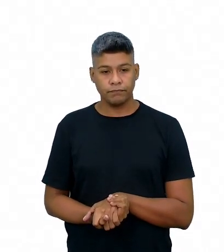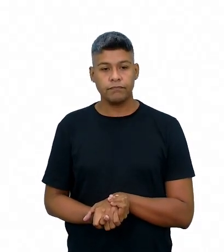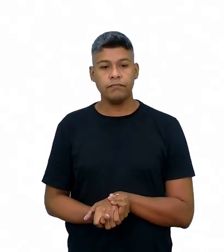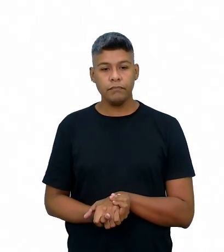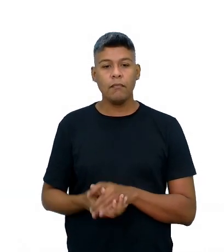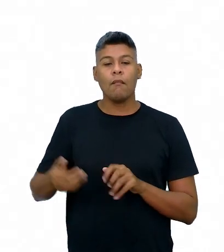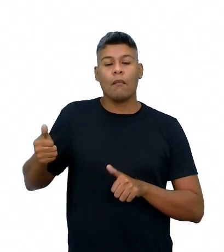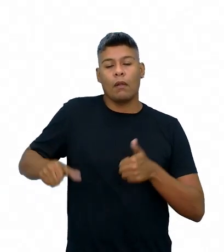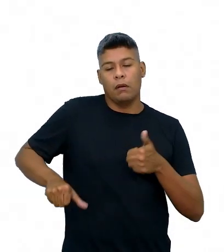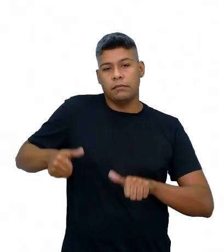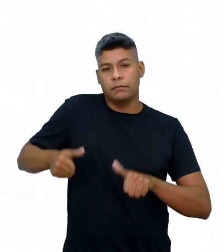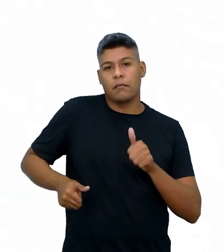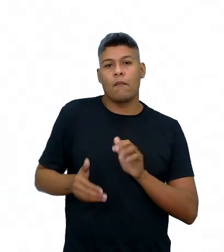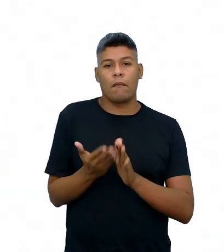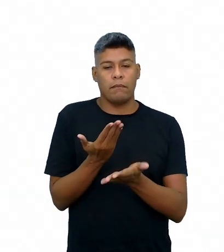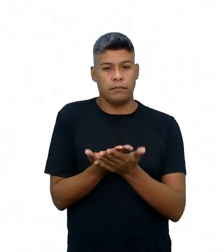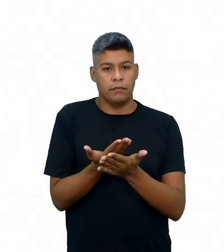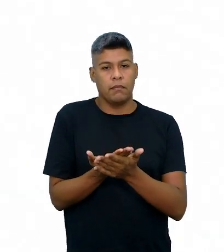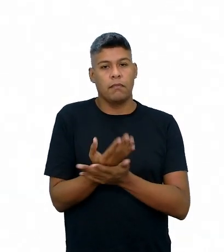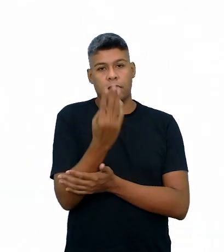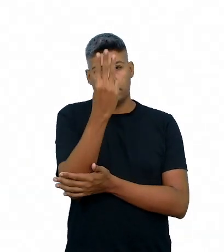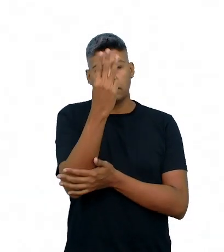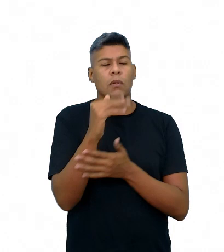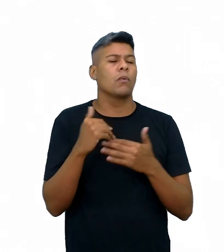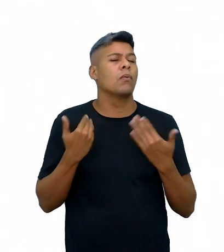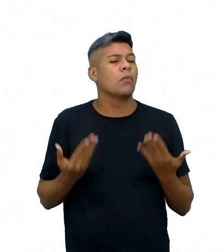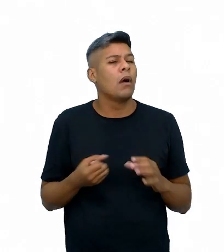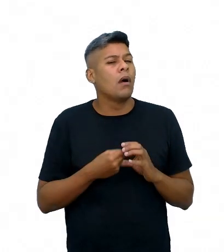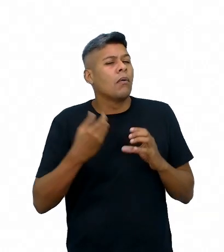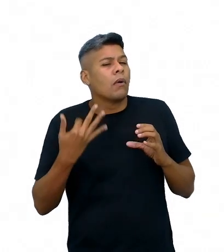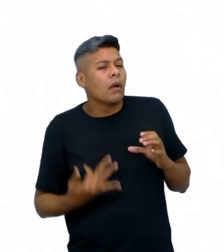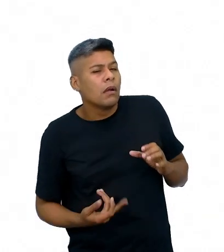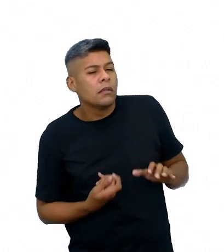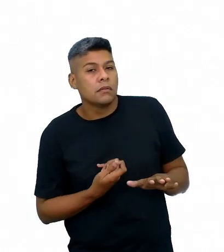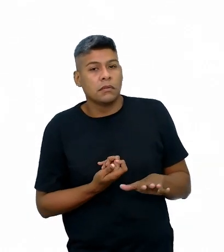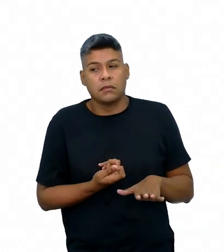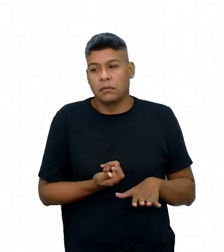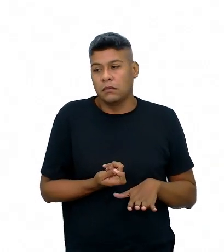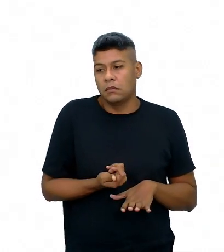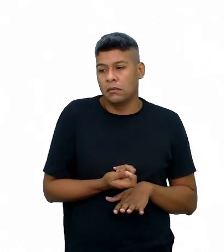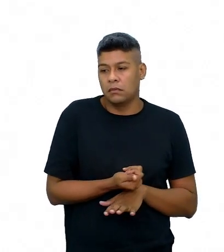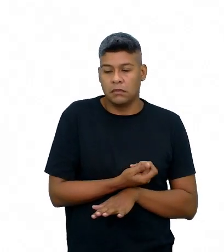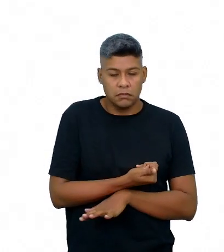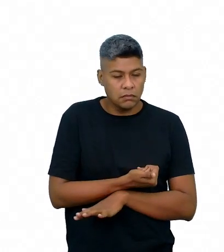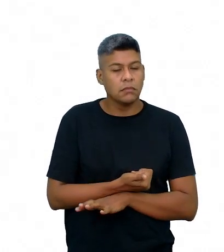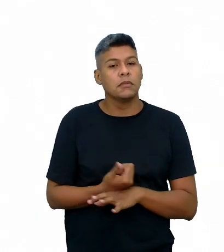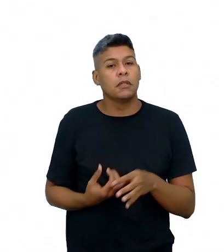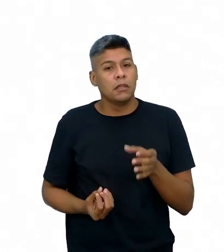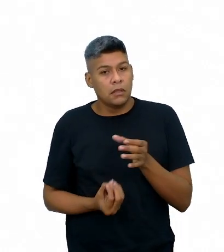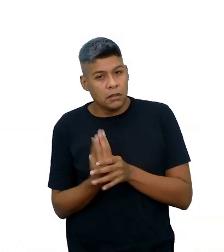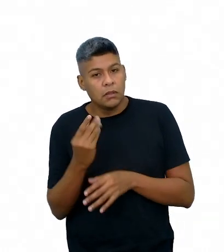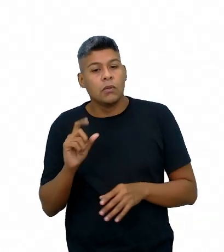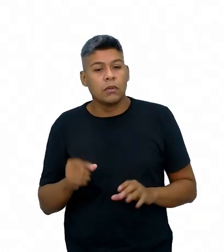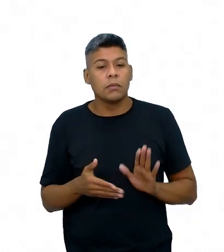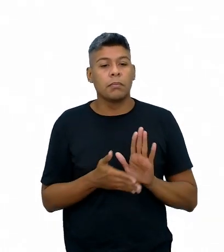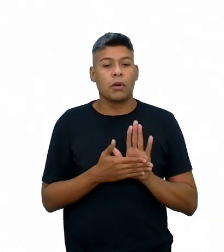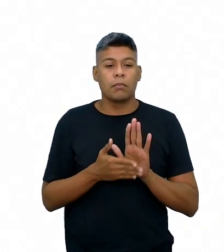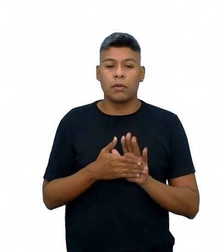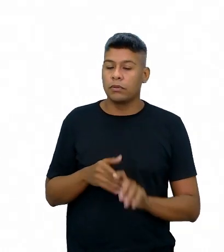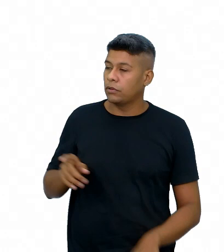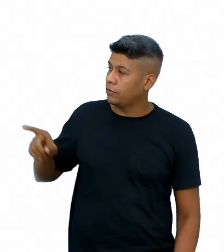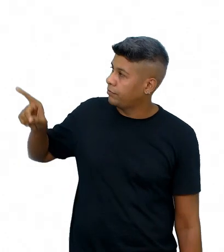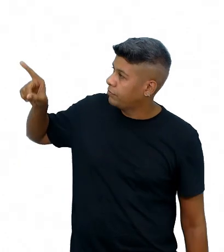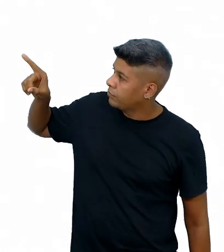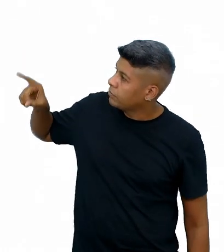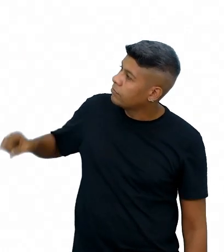Analisando a aula 3, quais são as características das fake news? Então, aí surge como proposta para